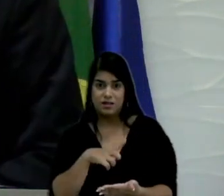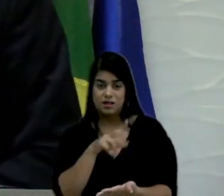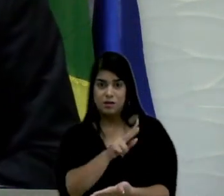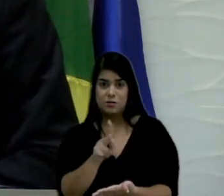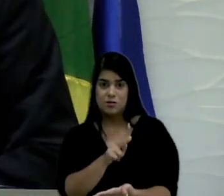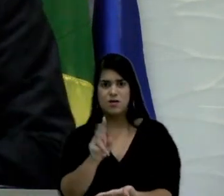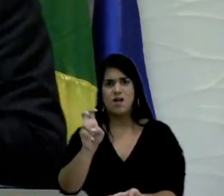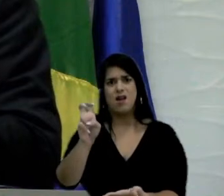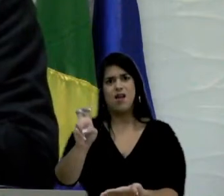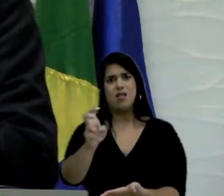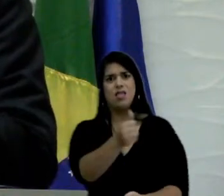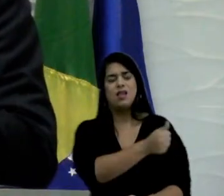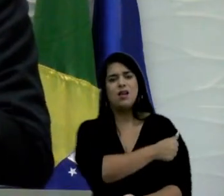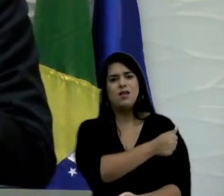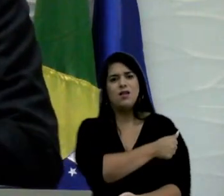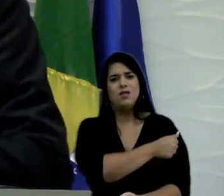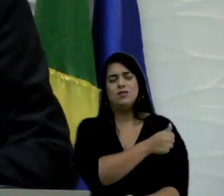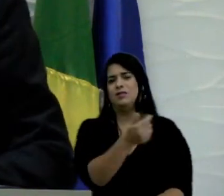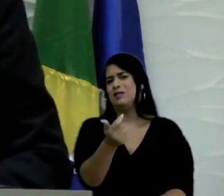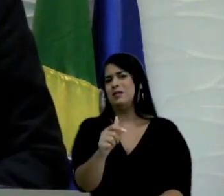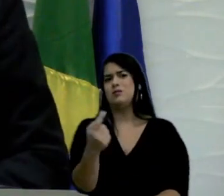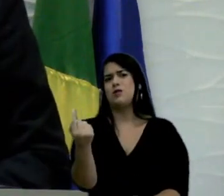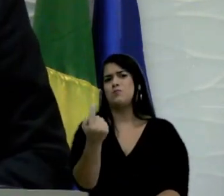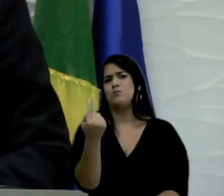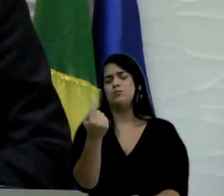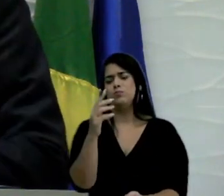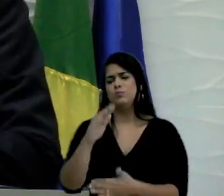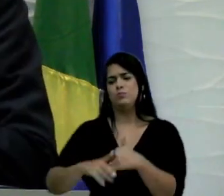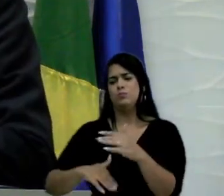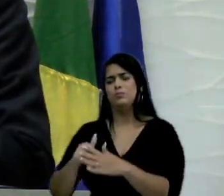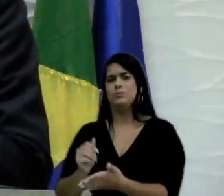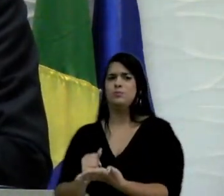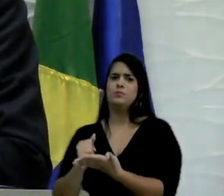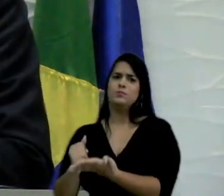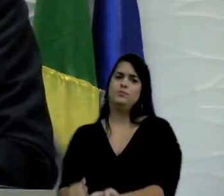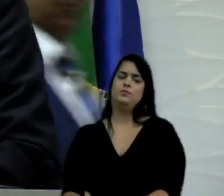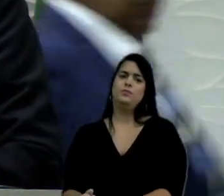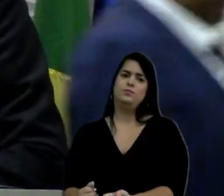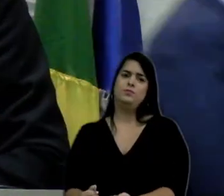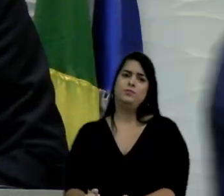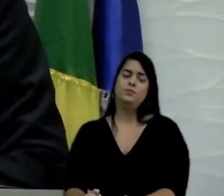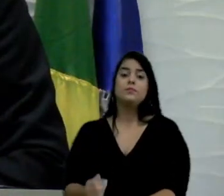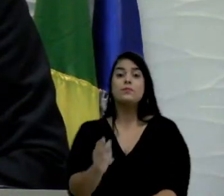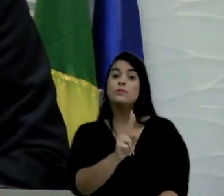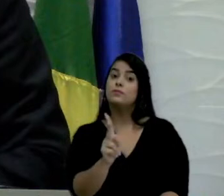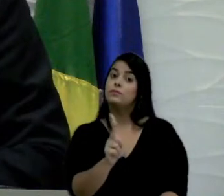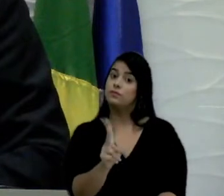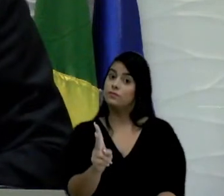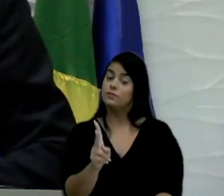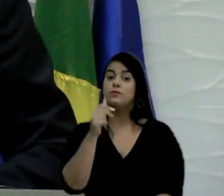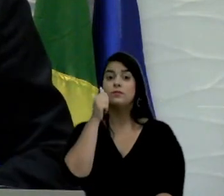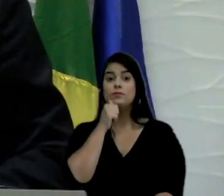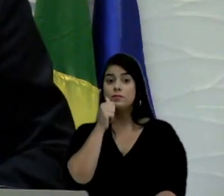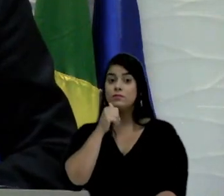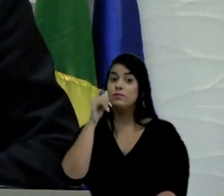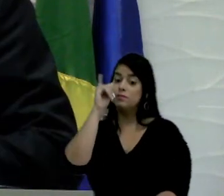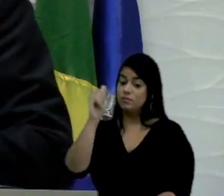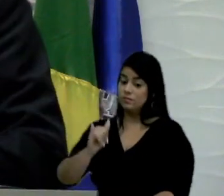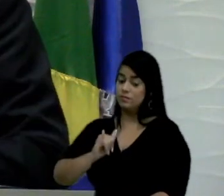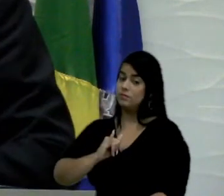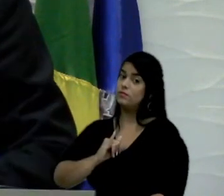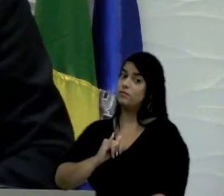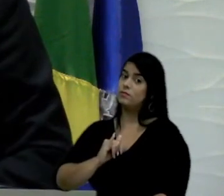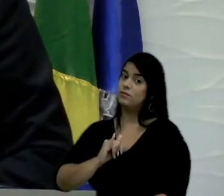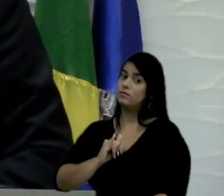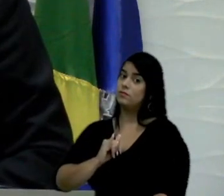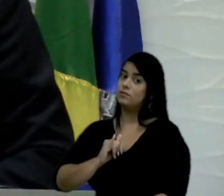alunos e não tem um cuidador foi a professora que me disse não tem